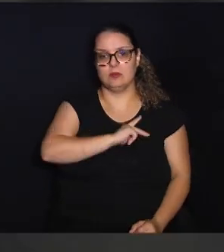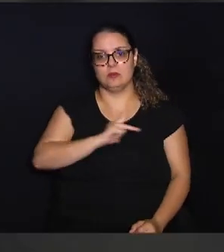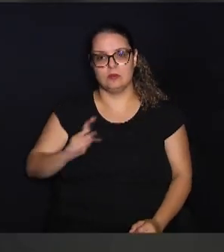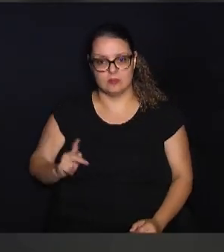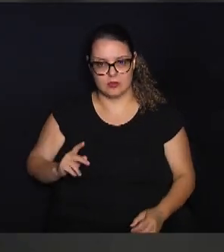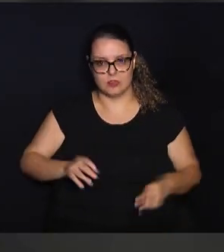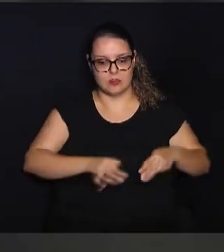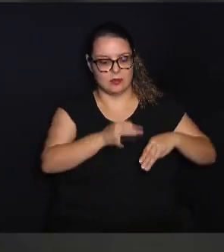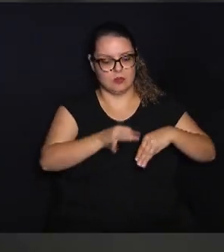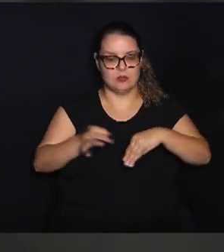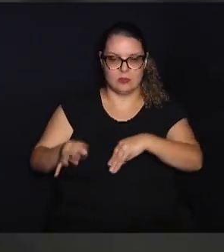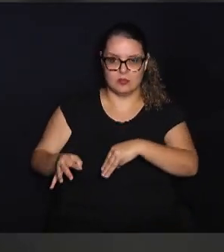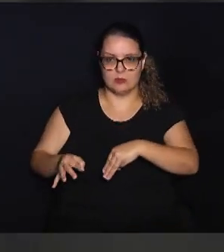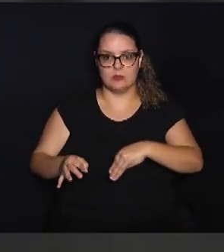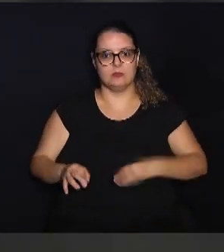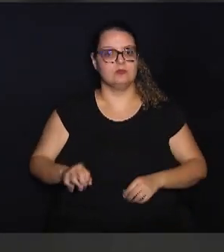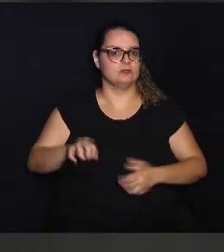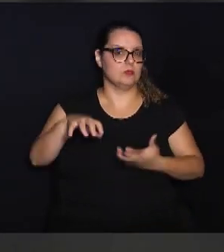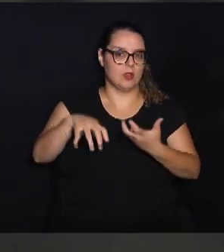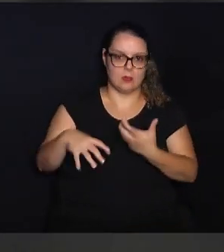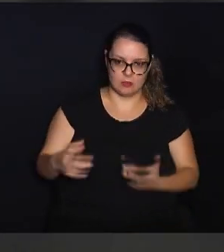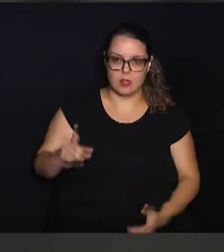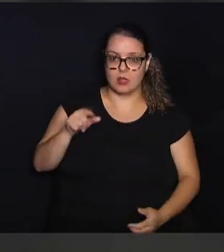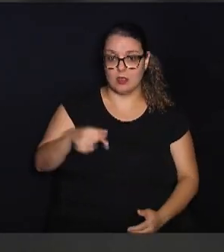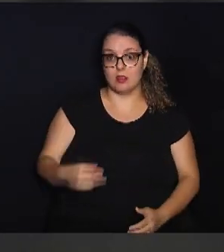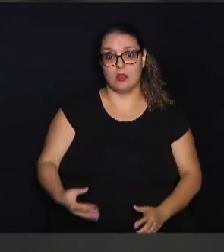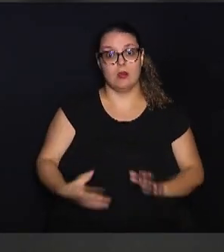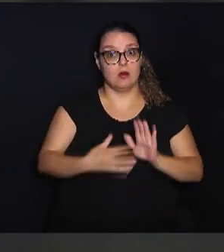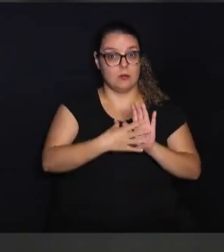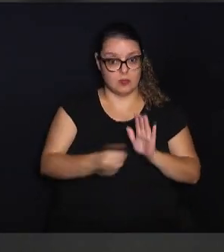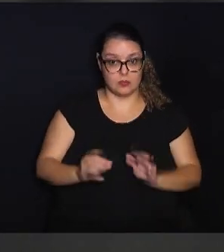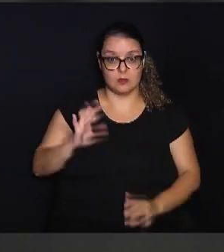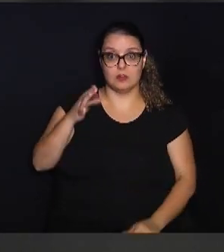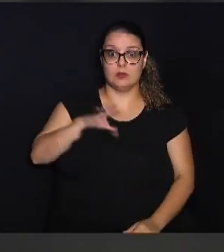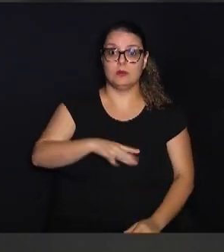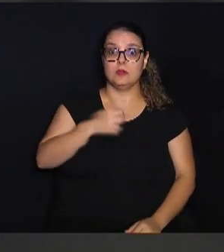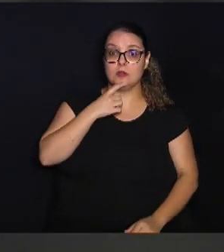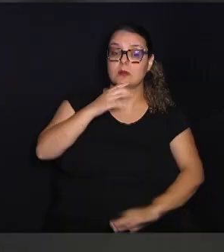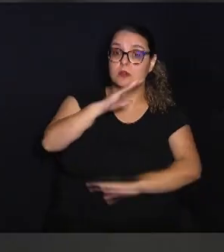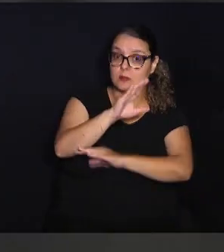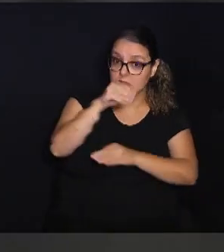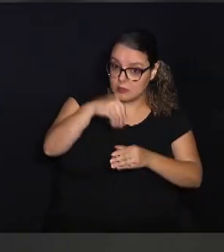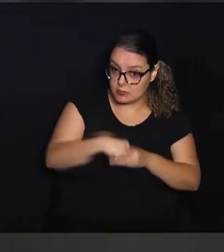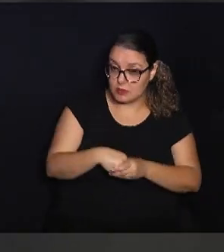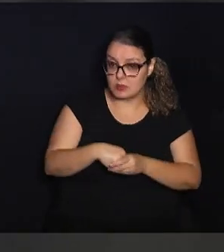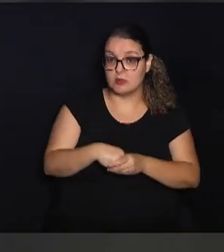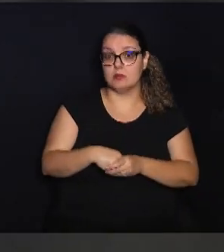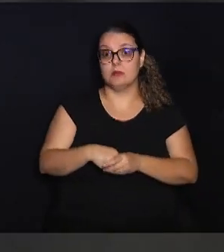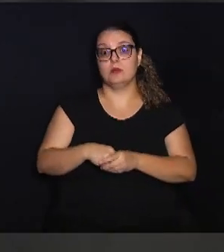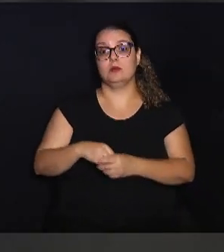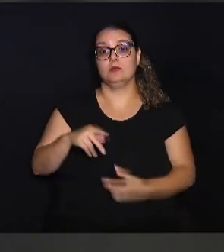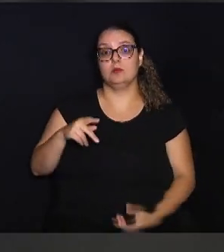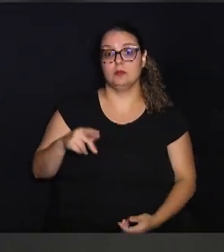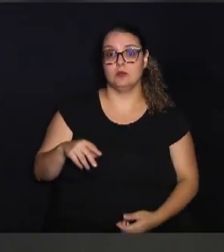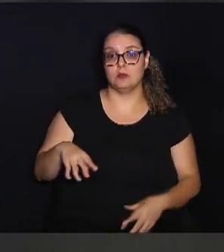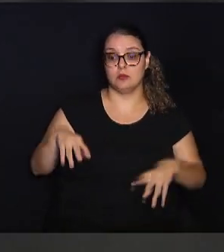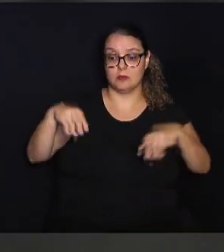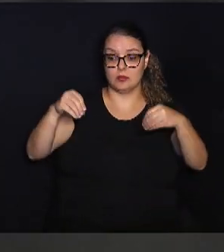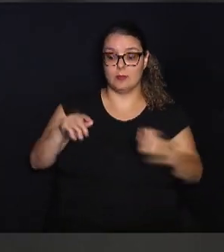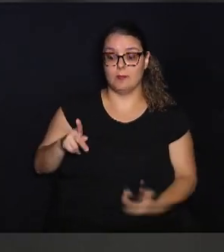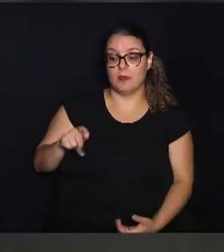Nacional é simplesmente uma réplica do que acontece aqui na cidade de Campinas, na Câmara dos Vereadores, no Palácio de